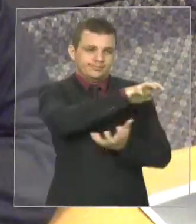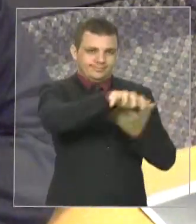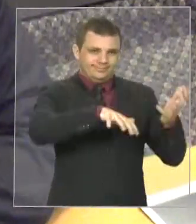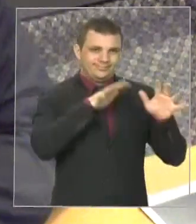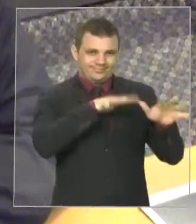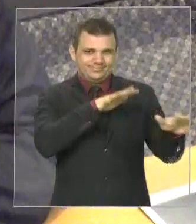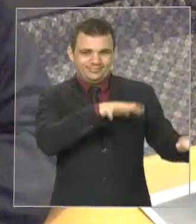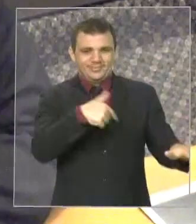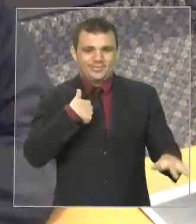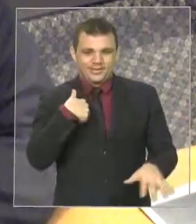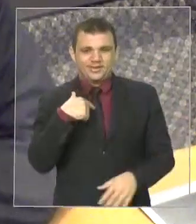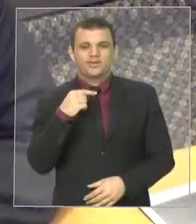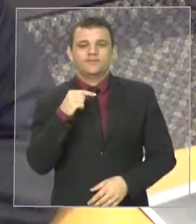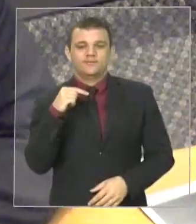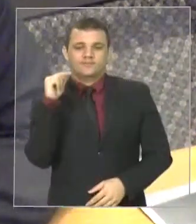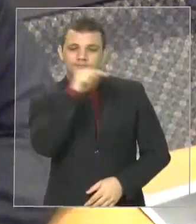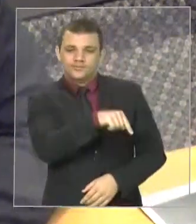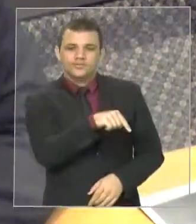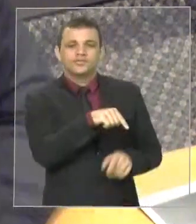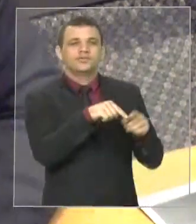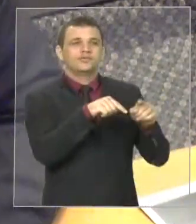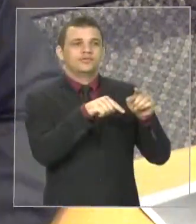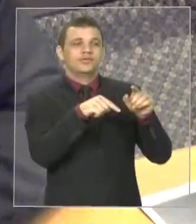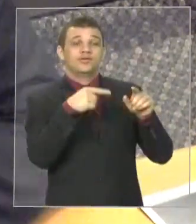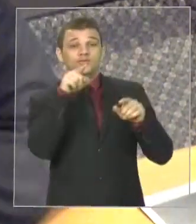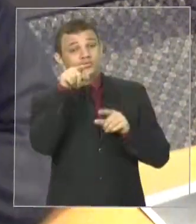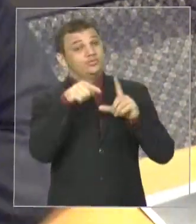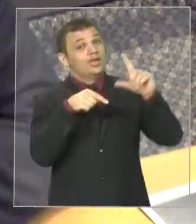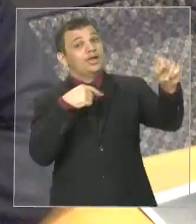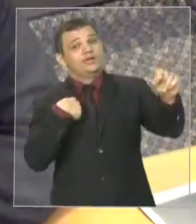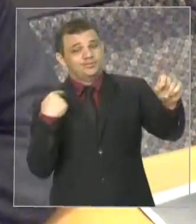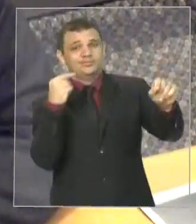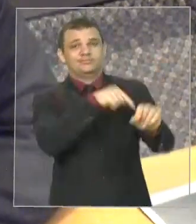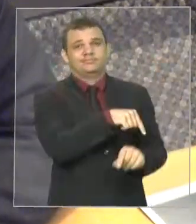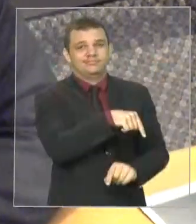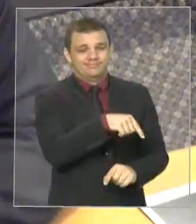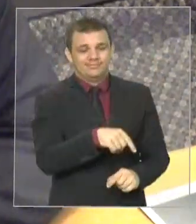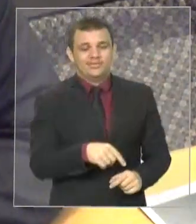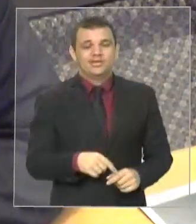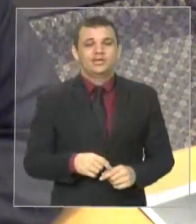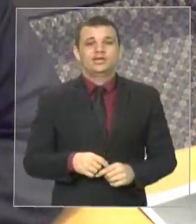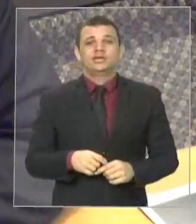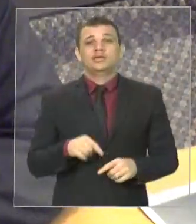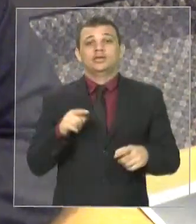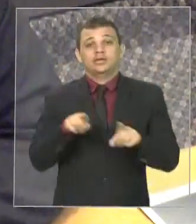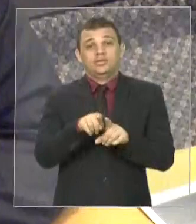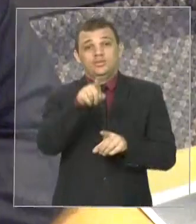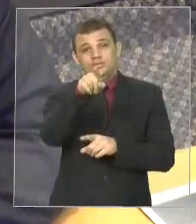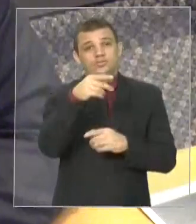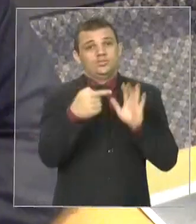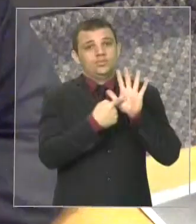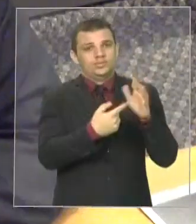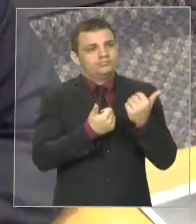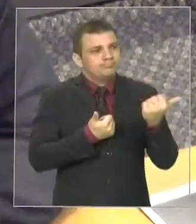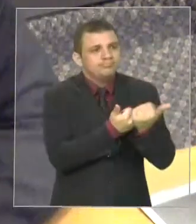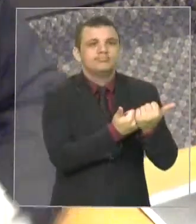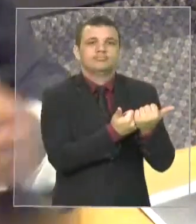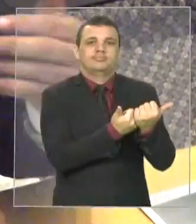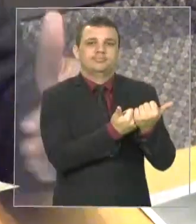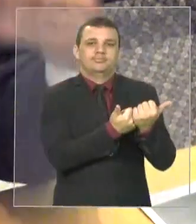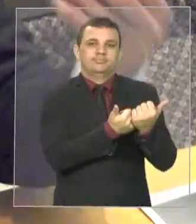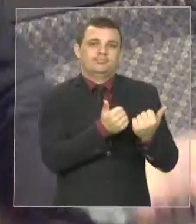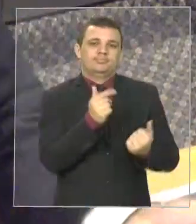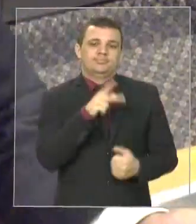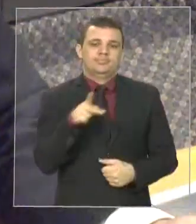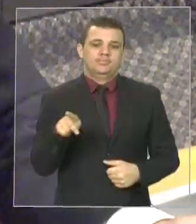tinha acabado de sair do movimento, e o senhor apoiou também ao movimento, aos professores e à educação. E ontem nós recebemos, ou